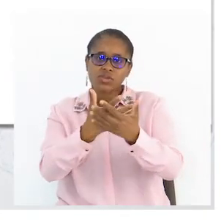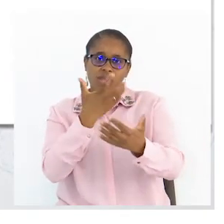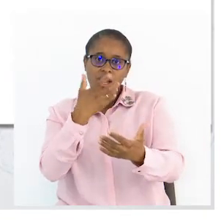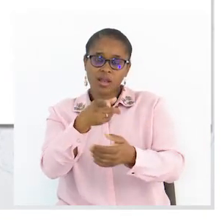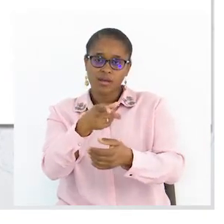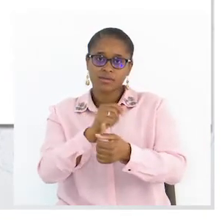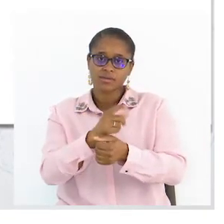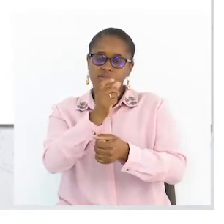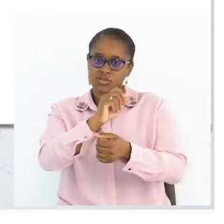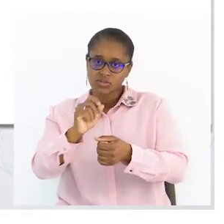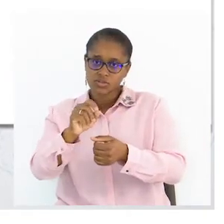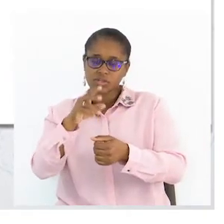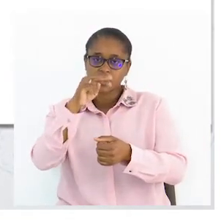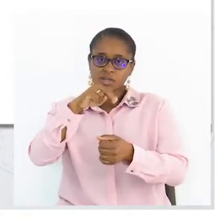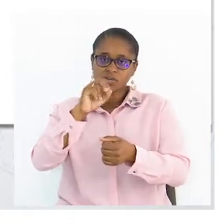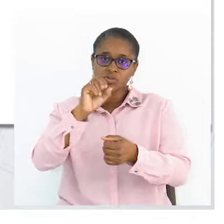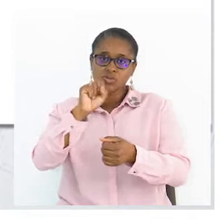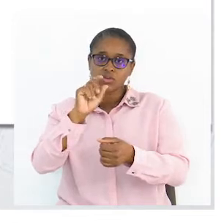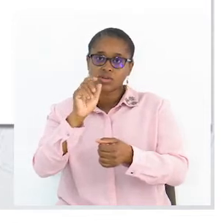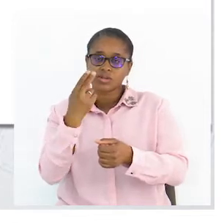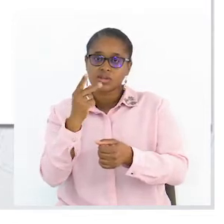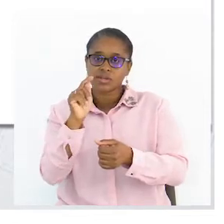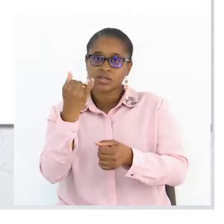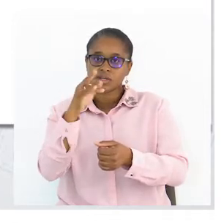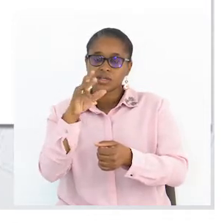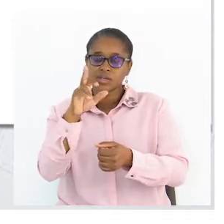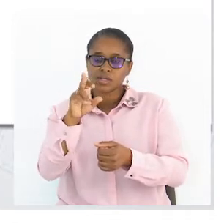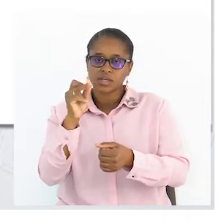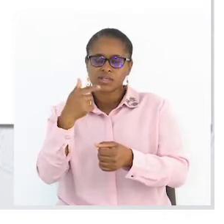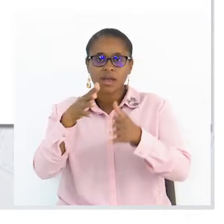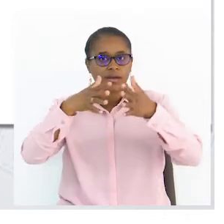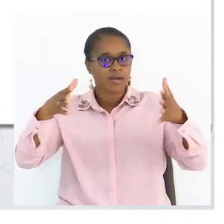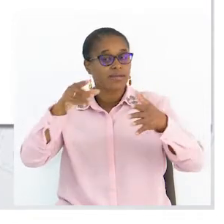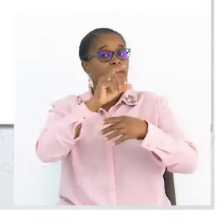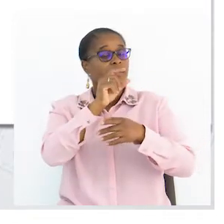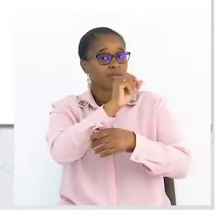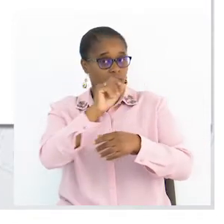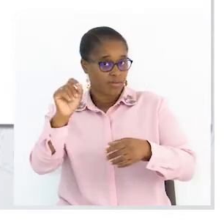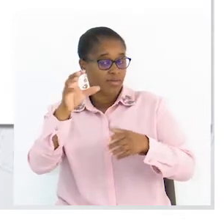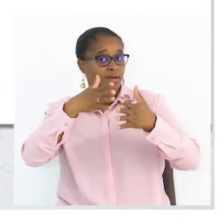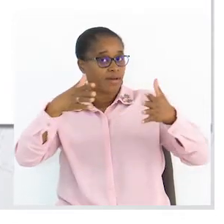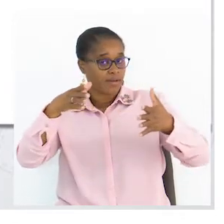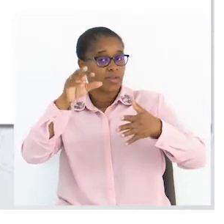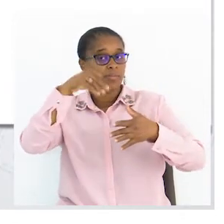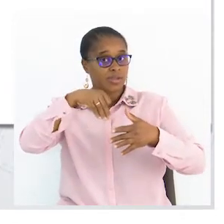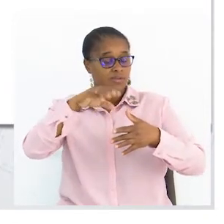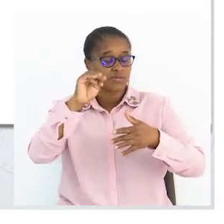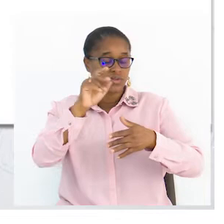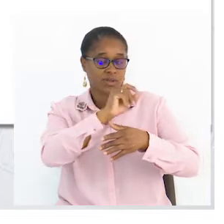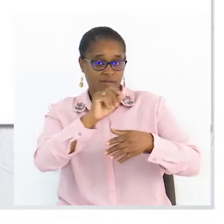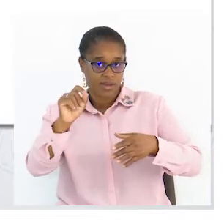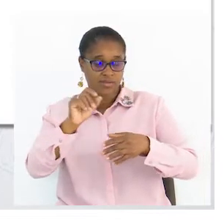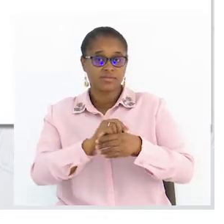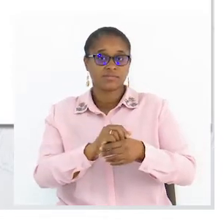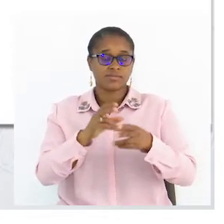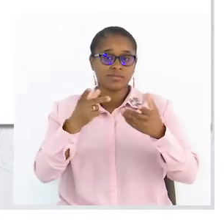destacadas. A nogueira está grande. Grande aqui é o nosso predicativo do sujeito na frase. O irmão da Luísa